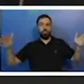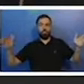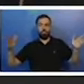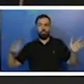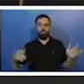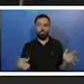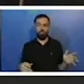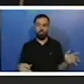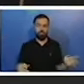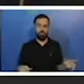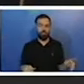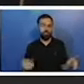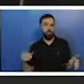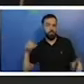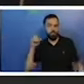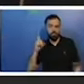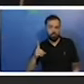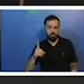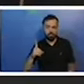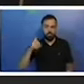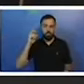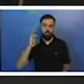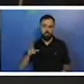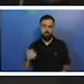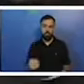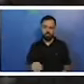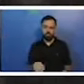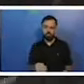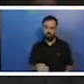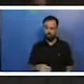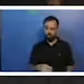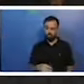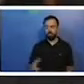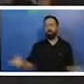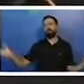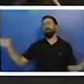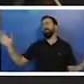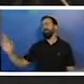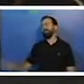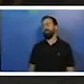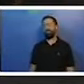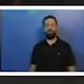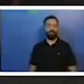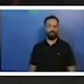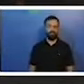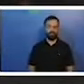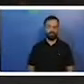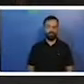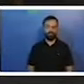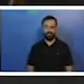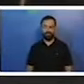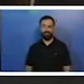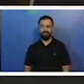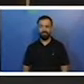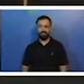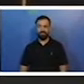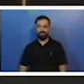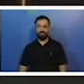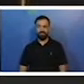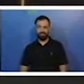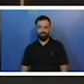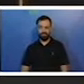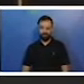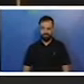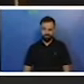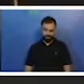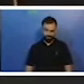tá bem longe em gente vamos lá concentração Professor um dois três e já a caiu tanto meu ponto dele Nós